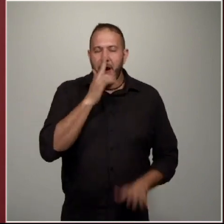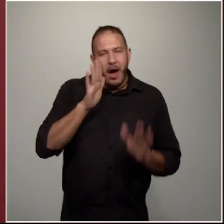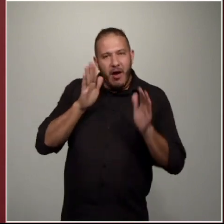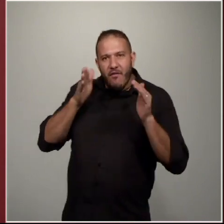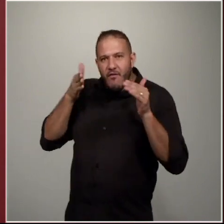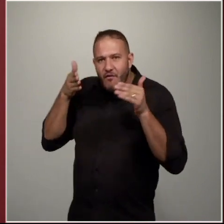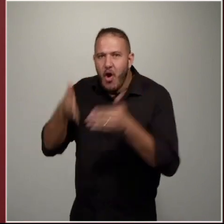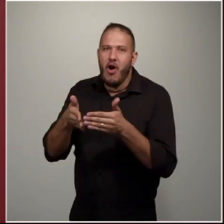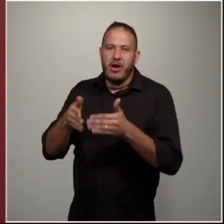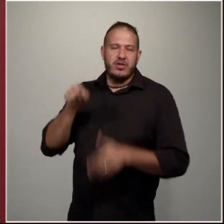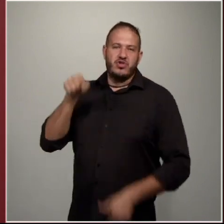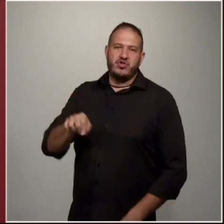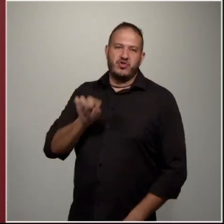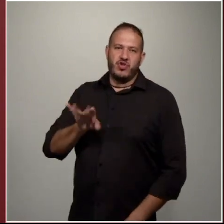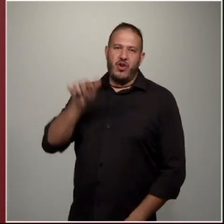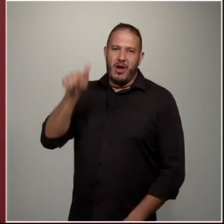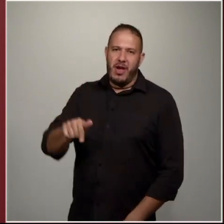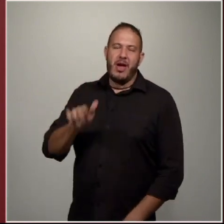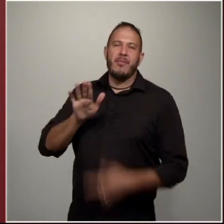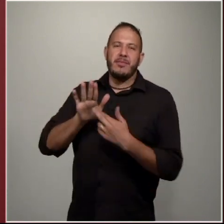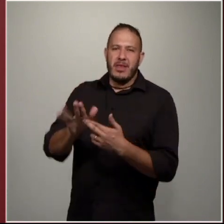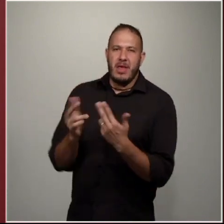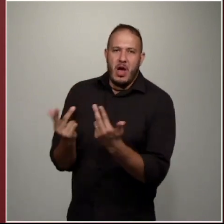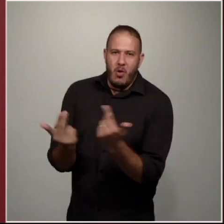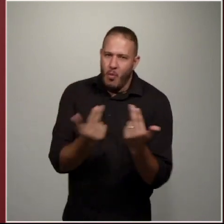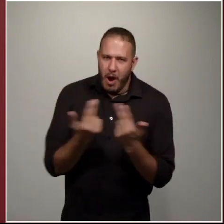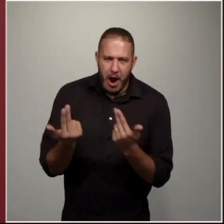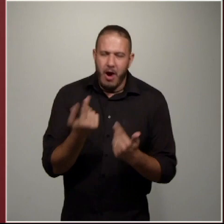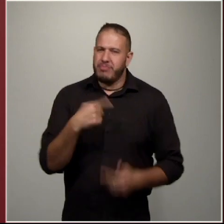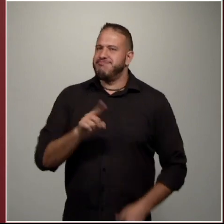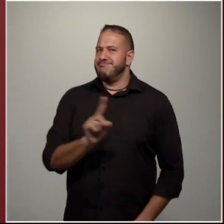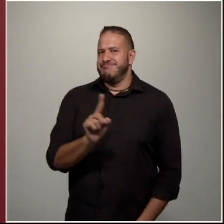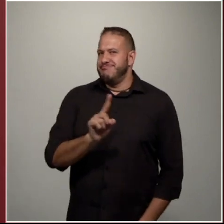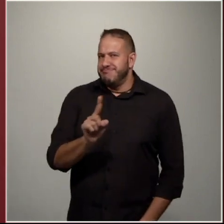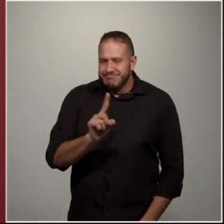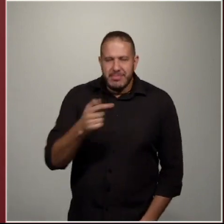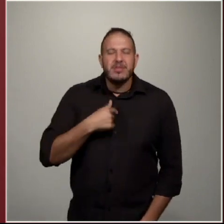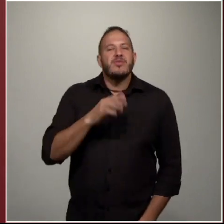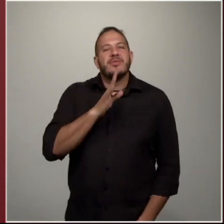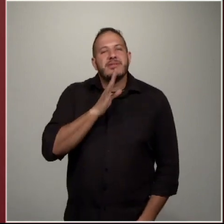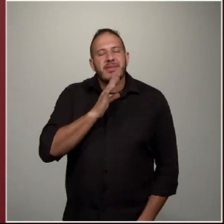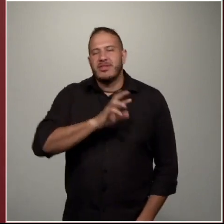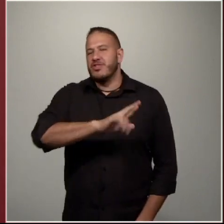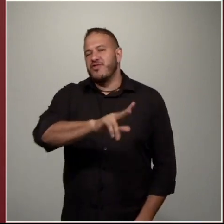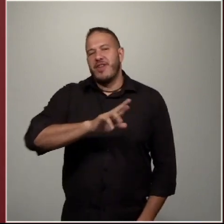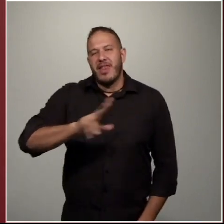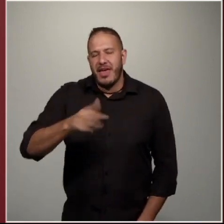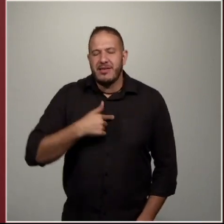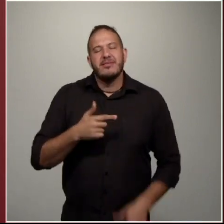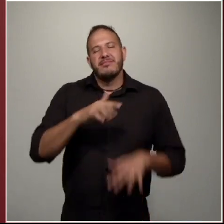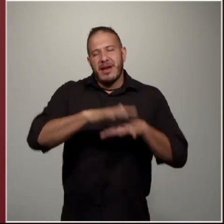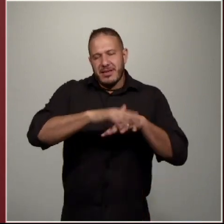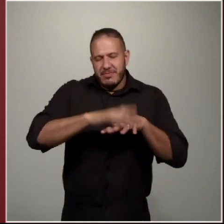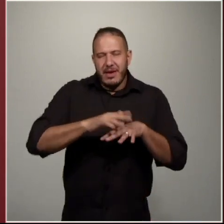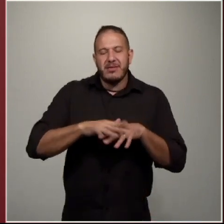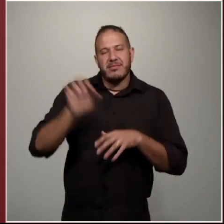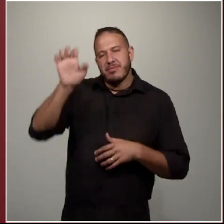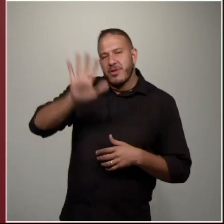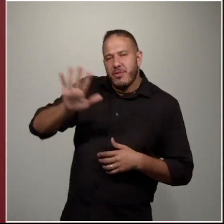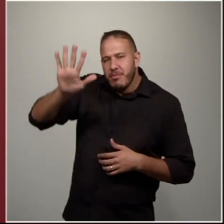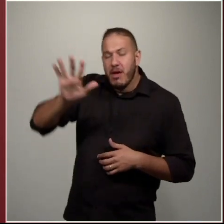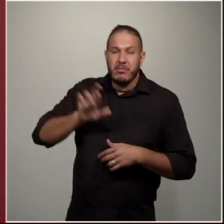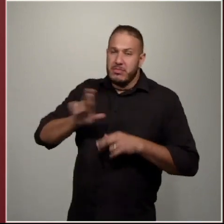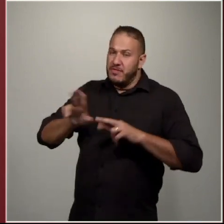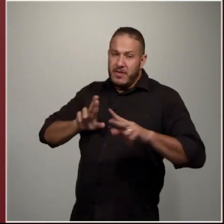formalizadas ou são representados da mesma forma é que os conhecimentos matemáticos dos europeus